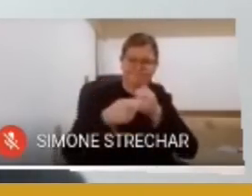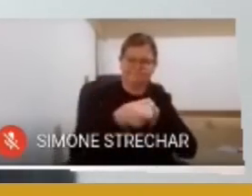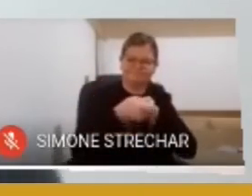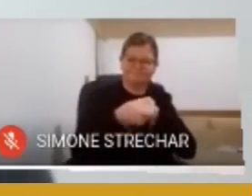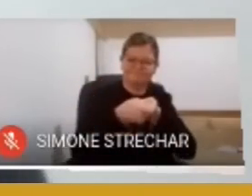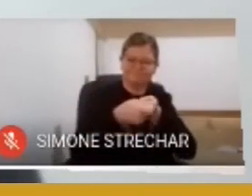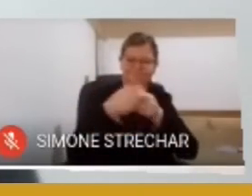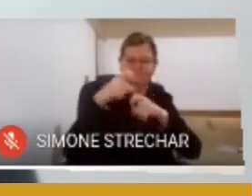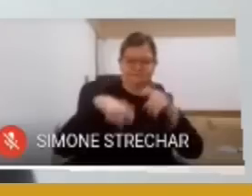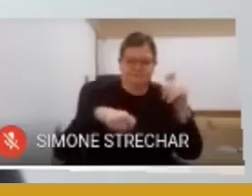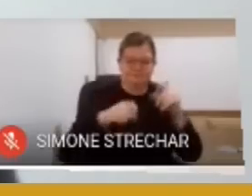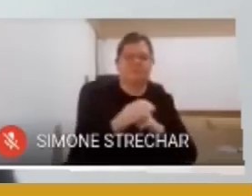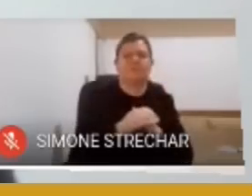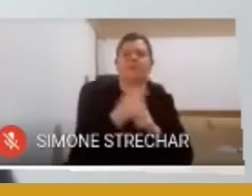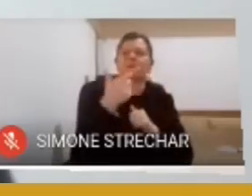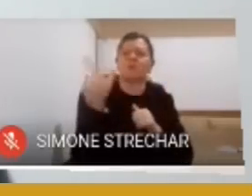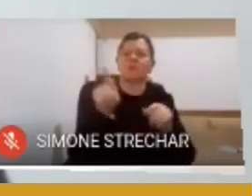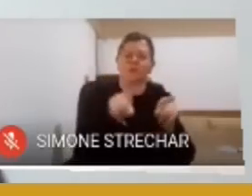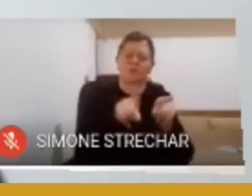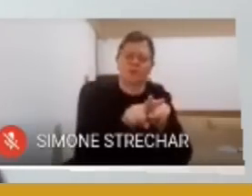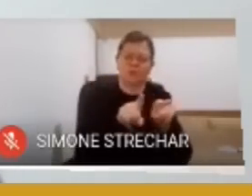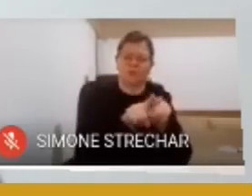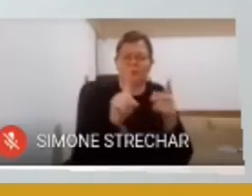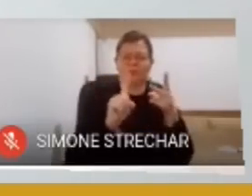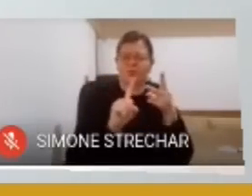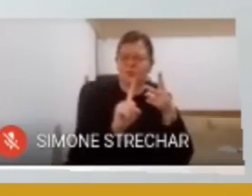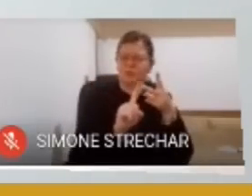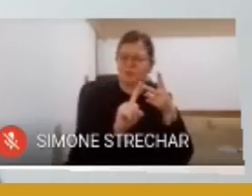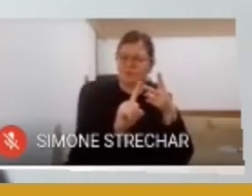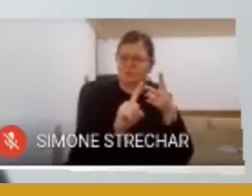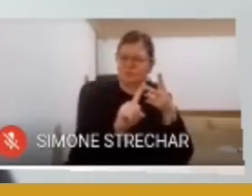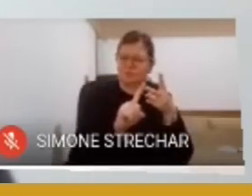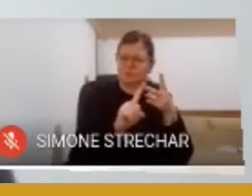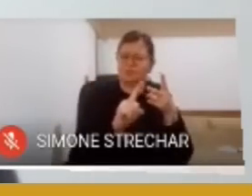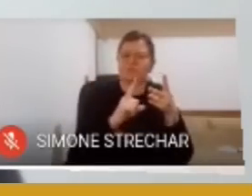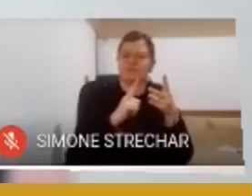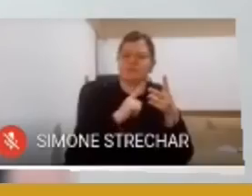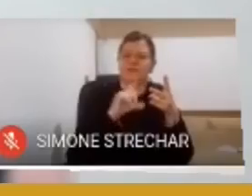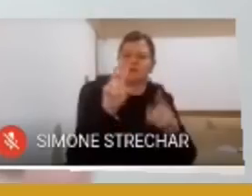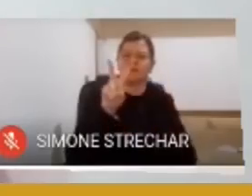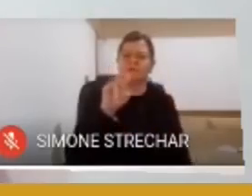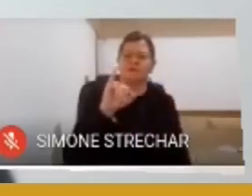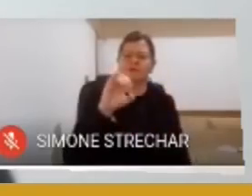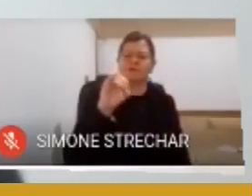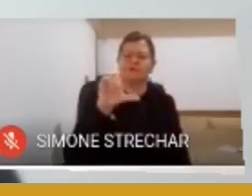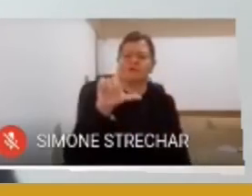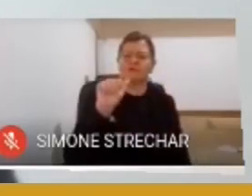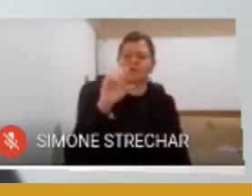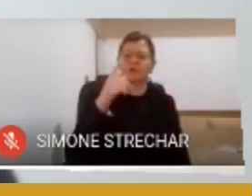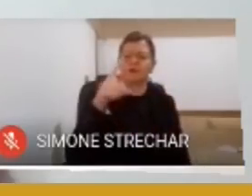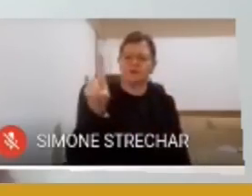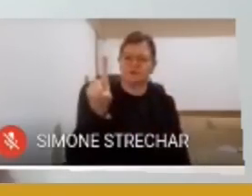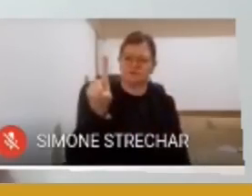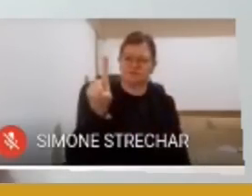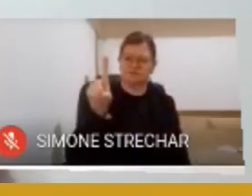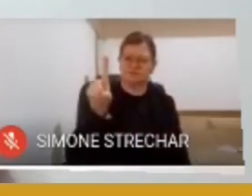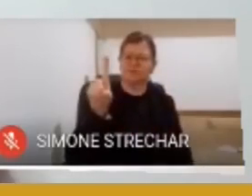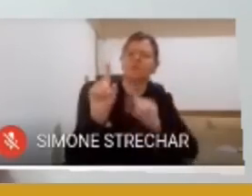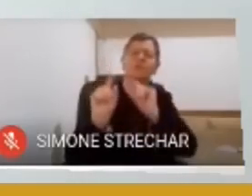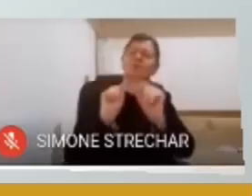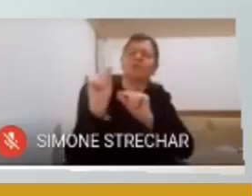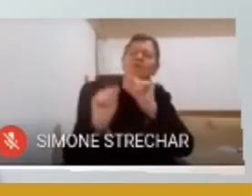se encaixa também o aspecto econômico. Tá? Então, ter conjunção carnal ou praticar outro ato